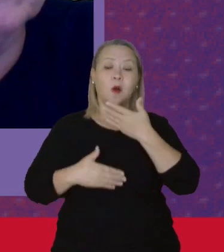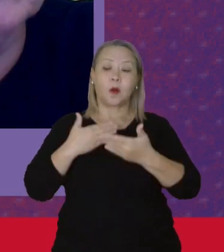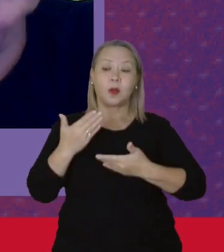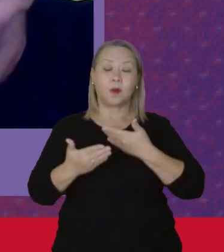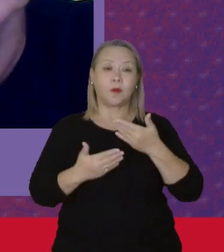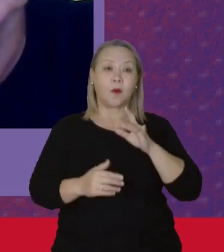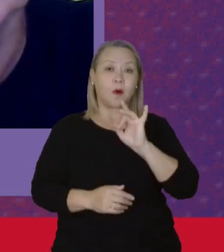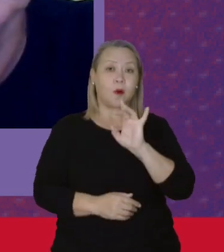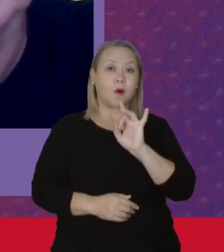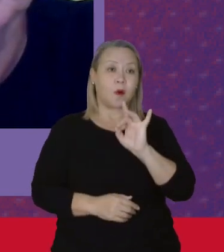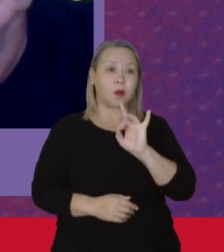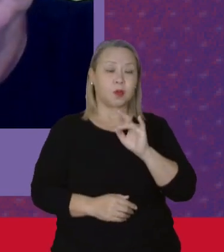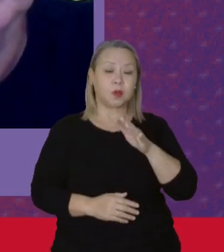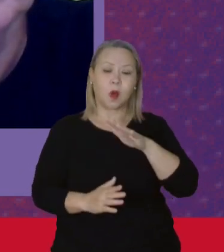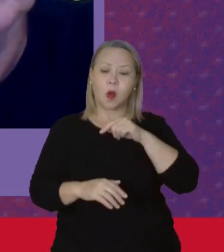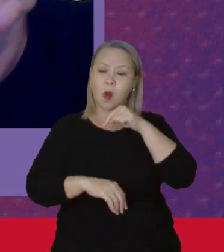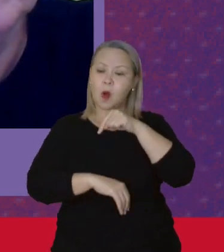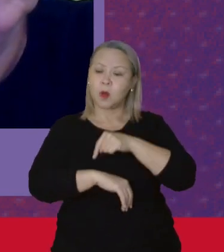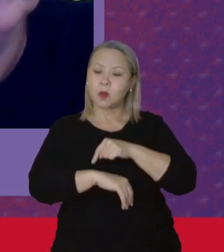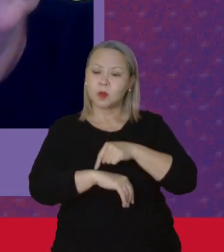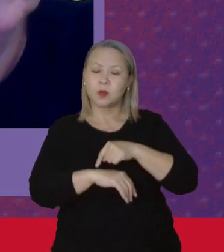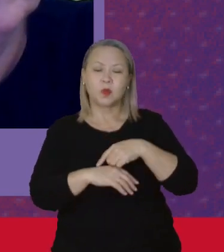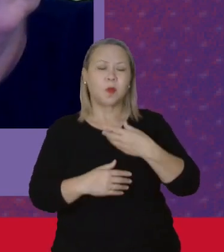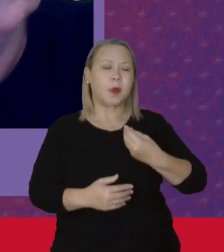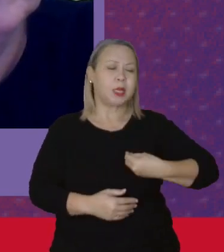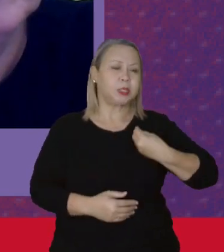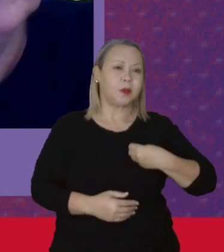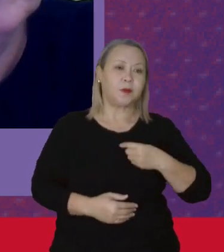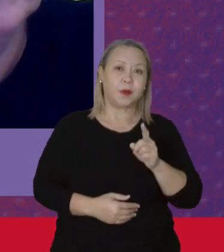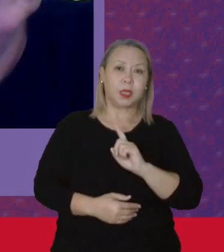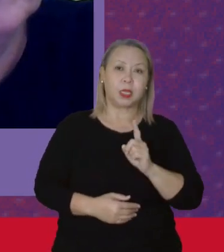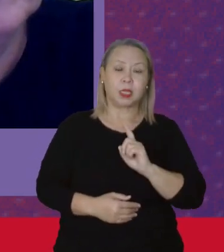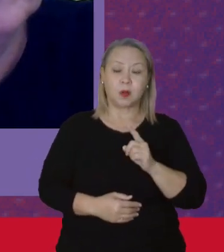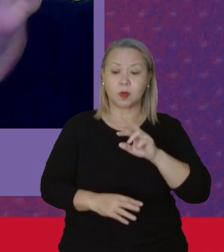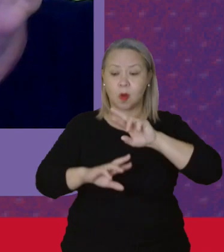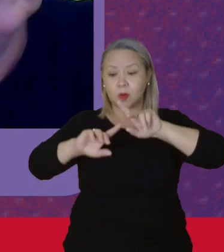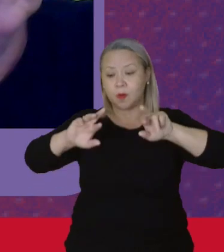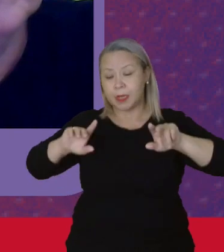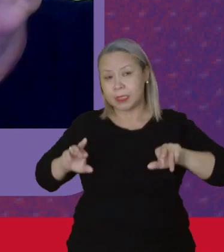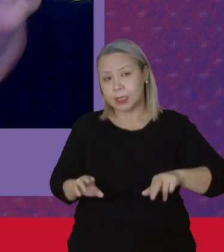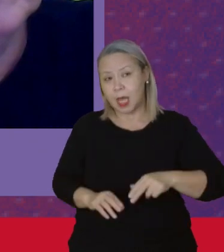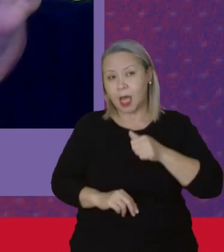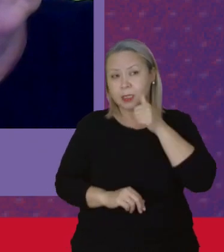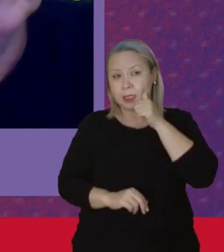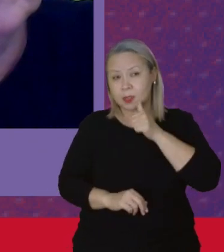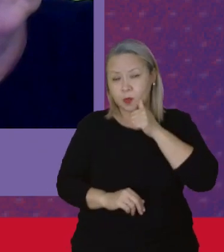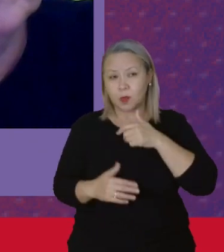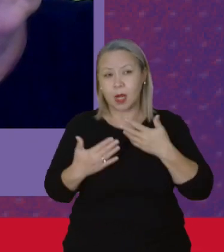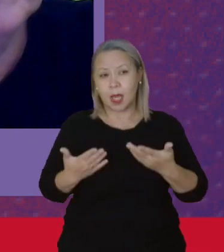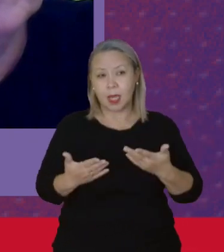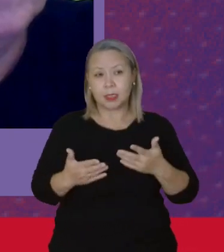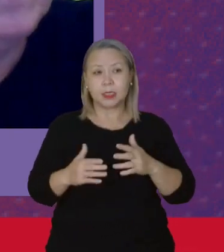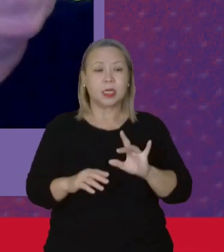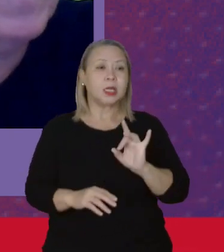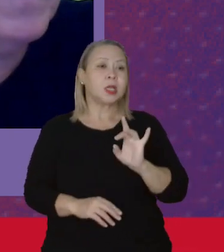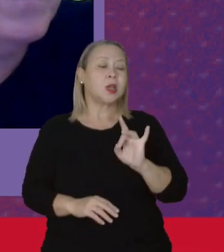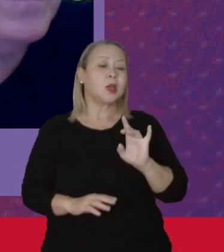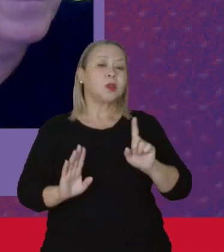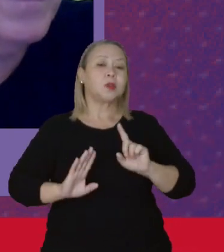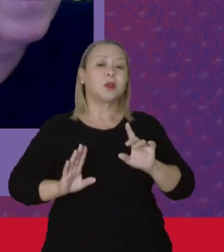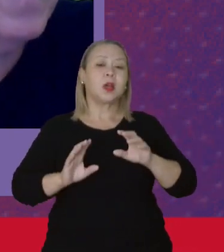só todos os momentos de vida, não só a diversidade das mulheres, não só todos